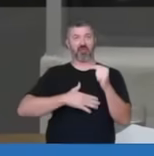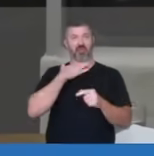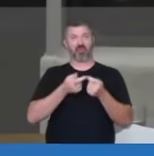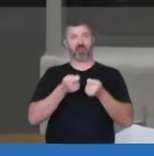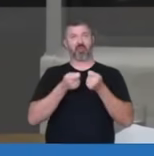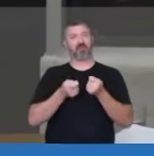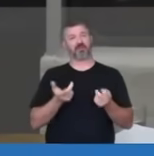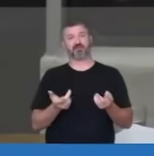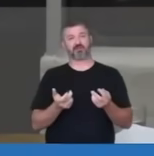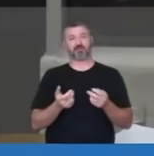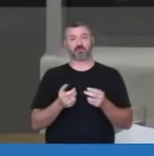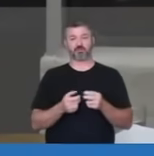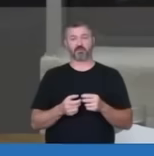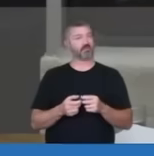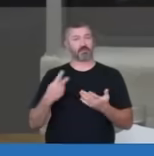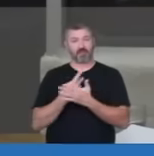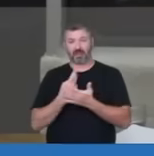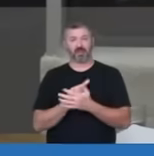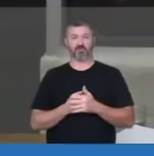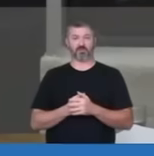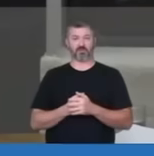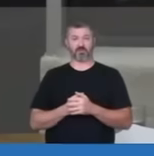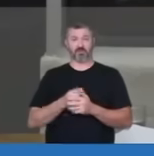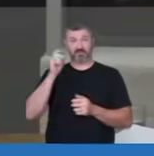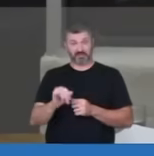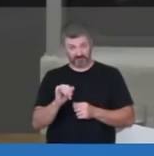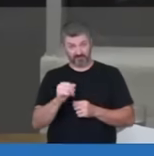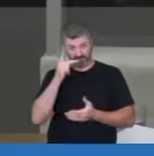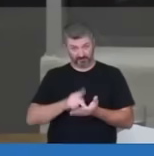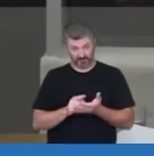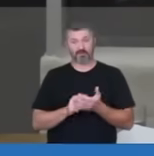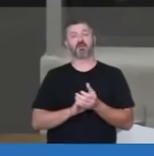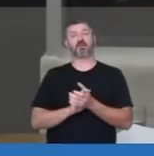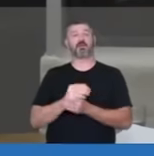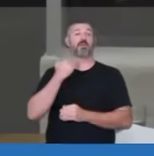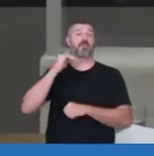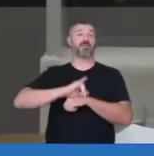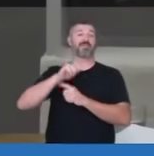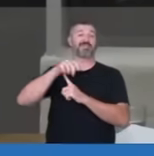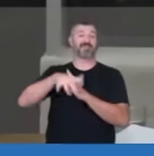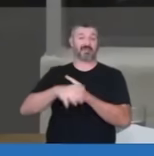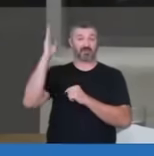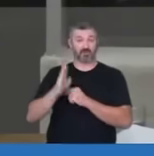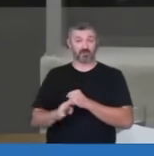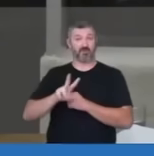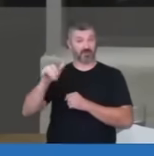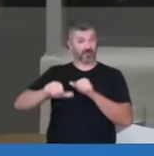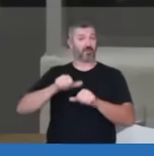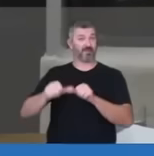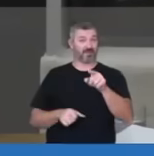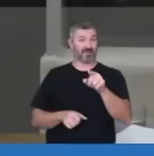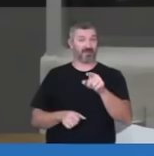etc., este é o caminho. Não, para dizer a verdade, na verdade, o Banco Central do Brasil será renovado. E esse